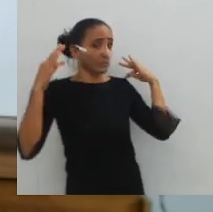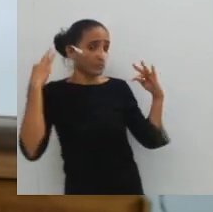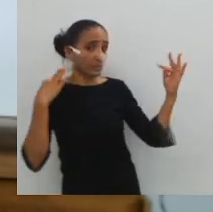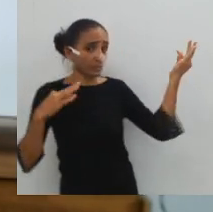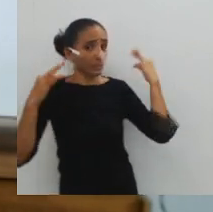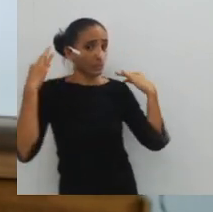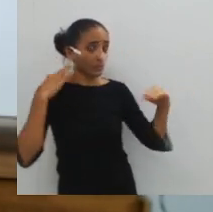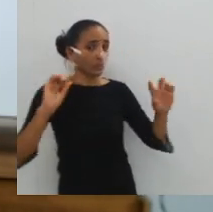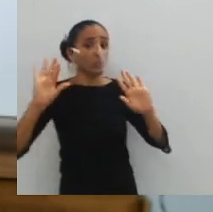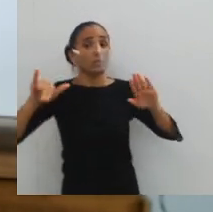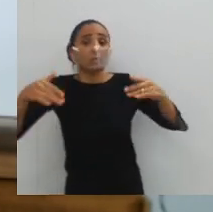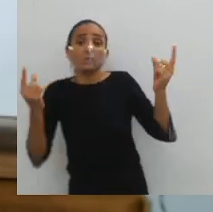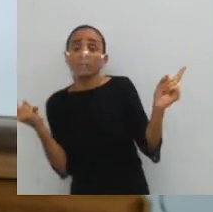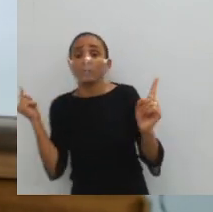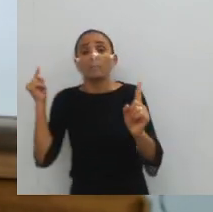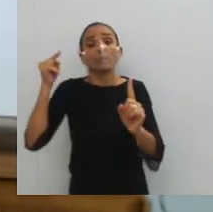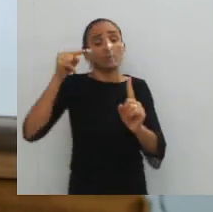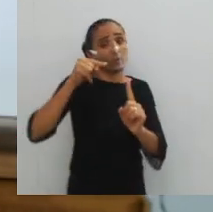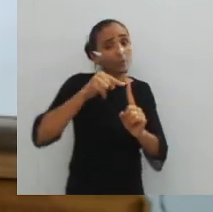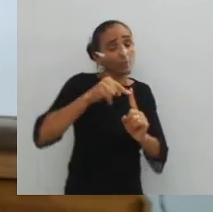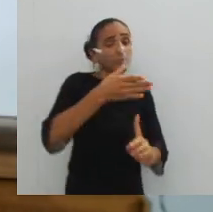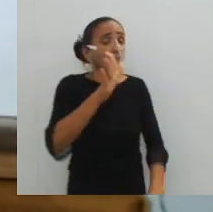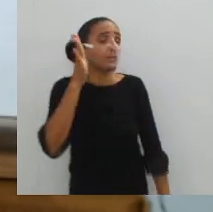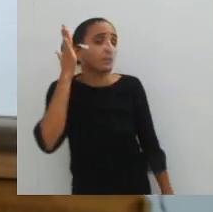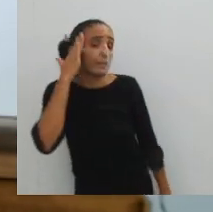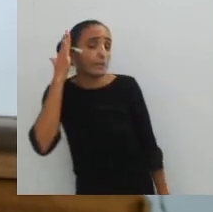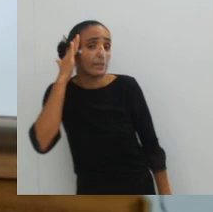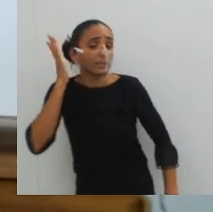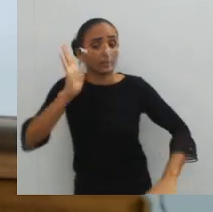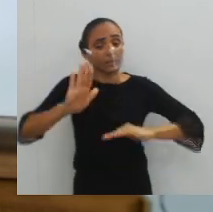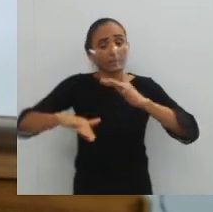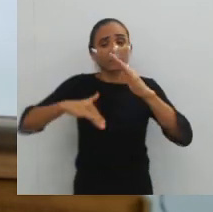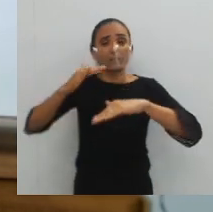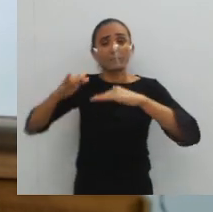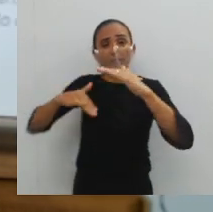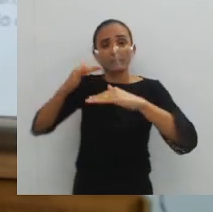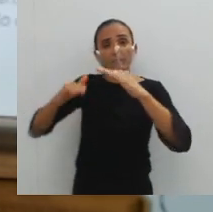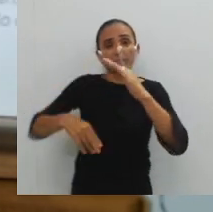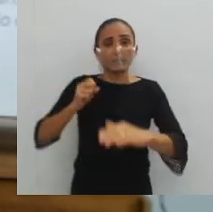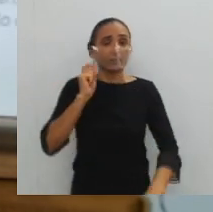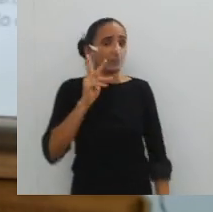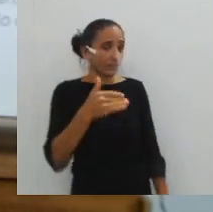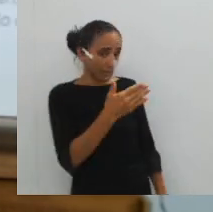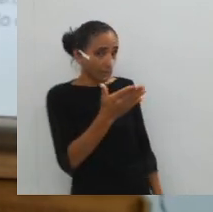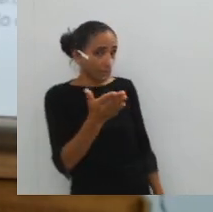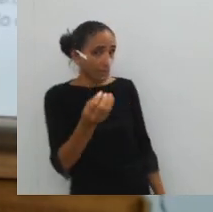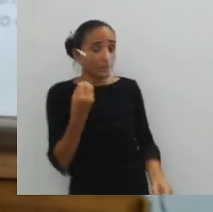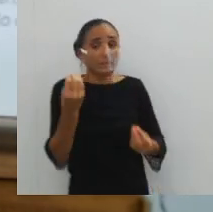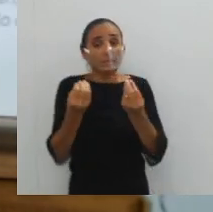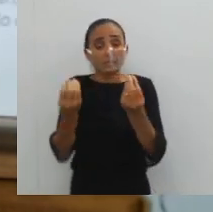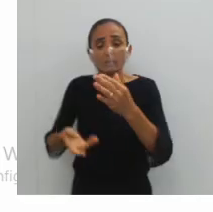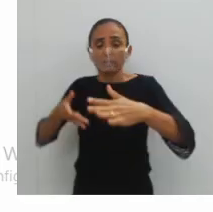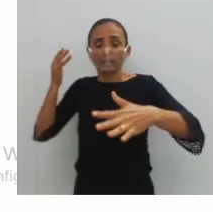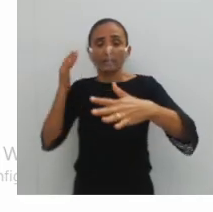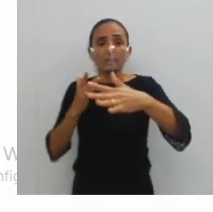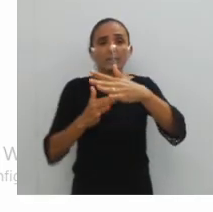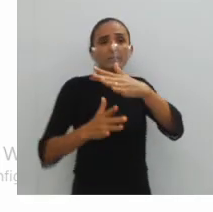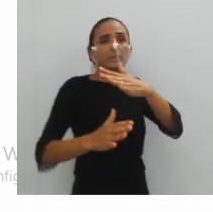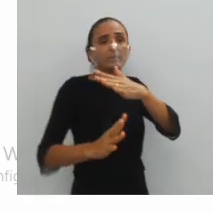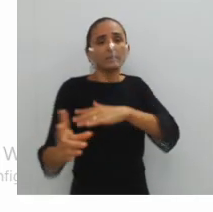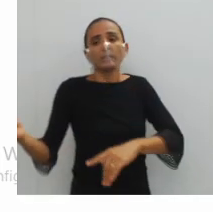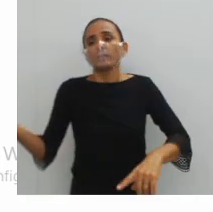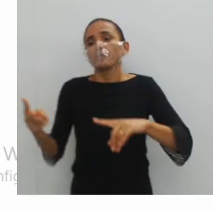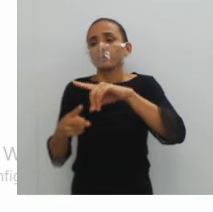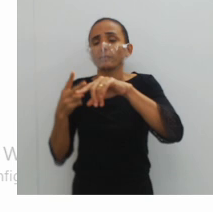sua finalidade. Então, a gente entender aí um pouquinho dos processos migratórios, tá certo, gente? E a migração, ela pode acontecer